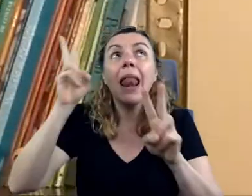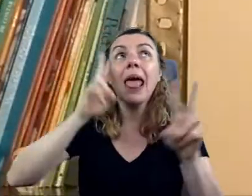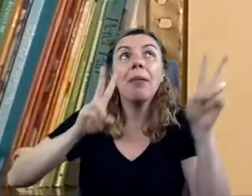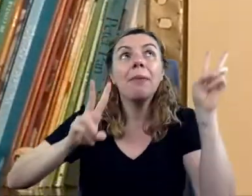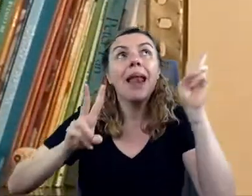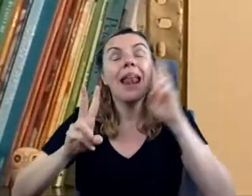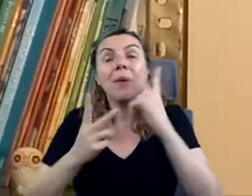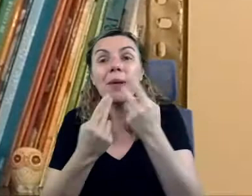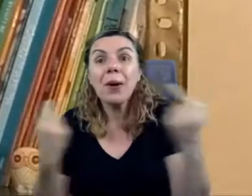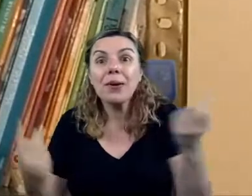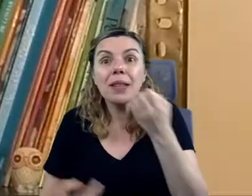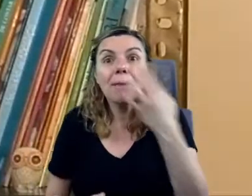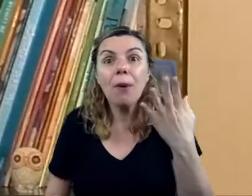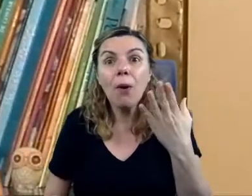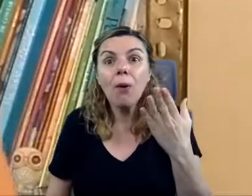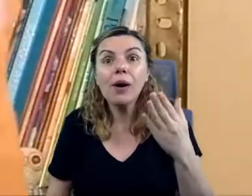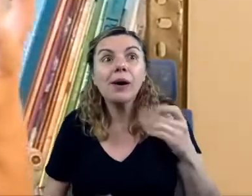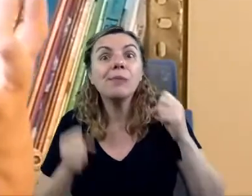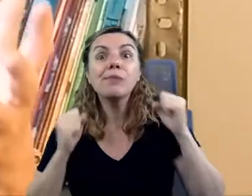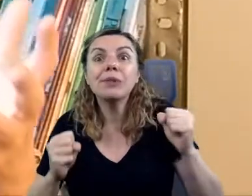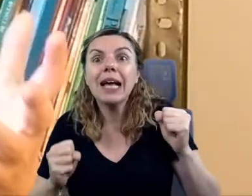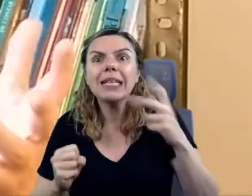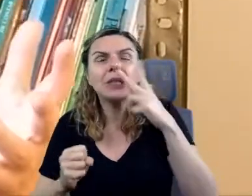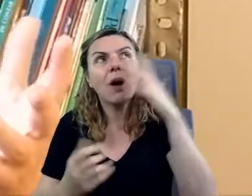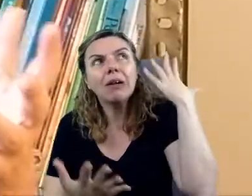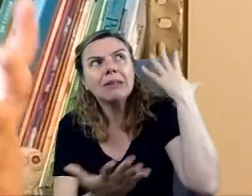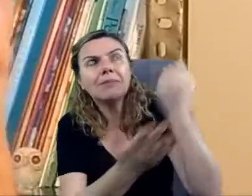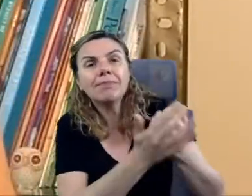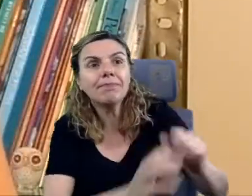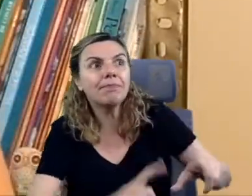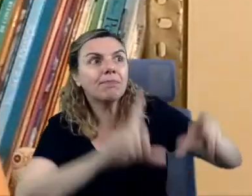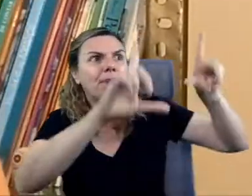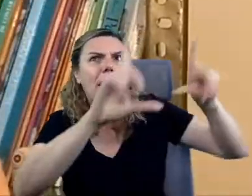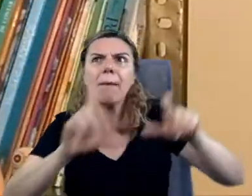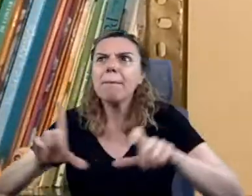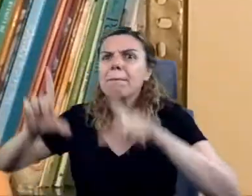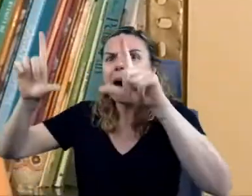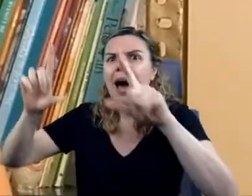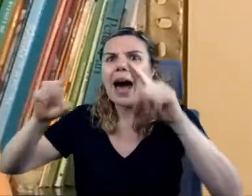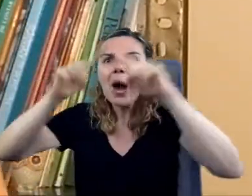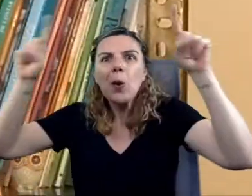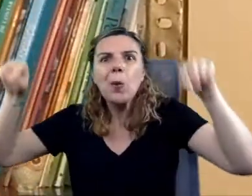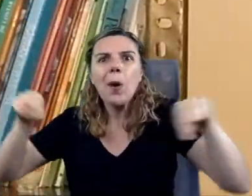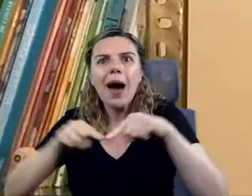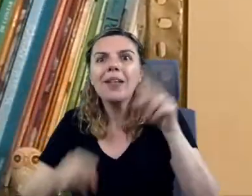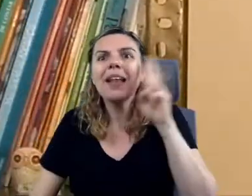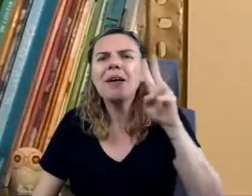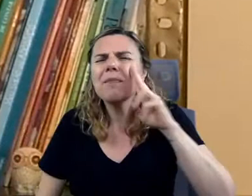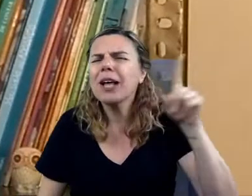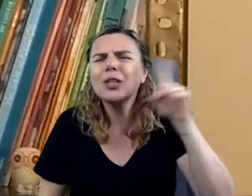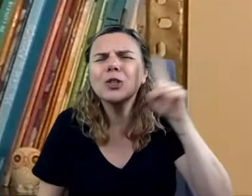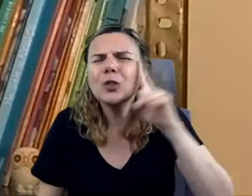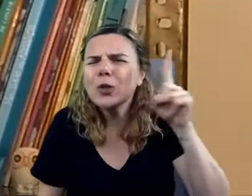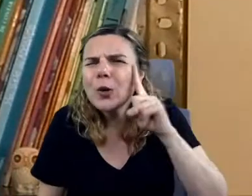nossas melhores lembranças penduradas pelas paredes de casa para olhar e lembrar de coisas